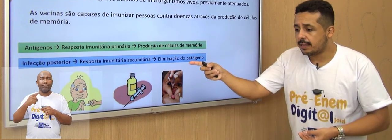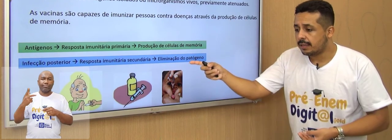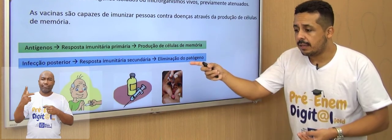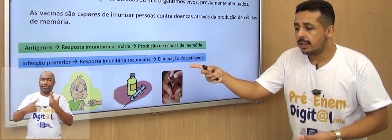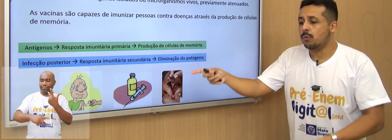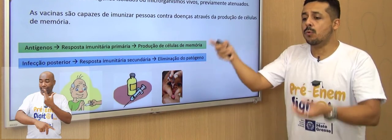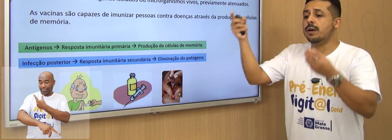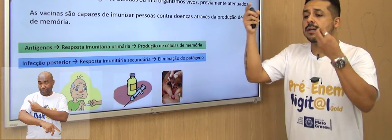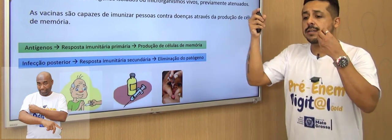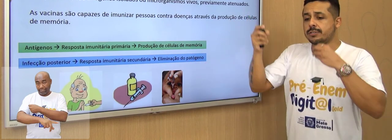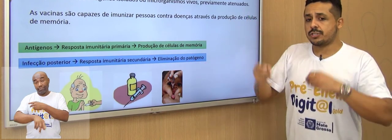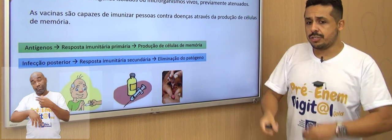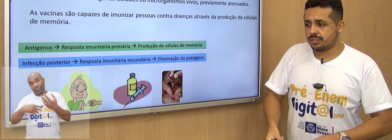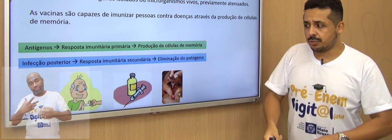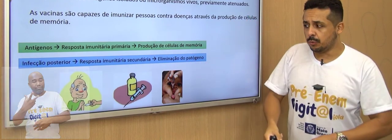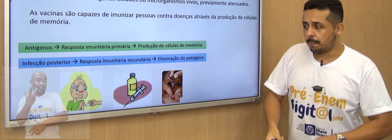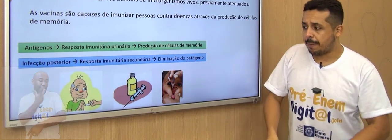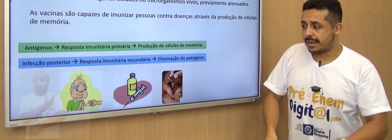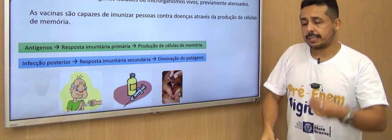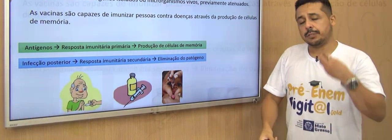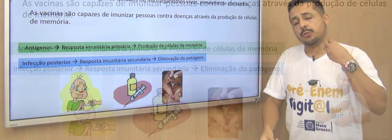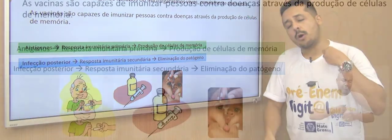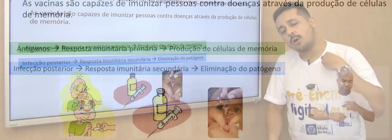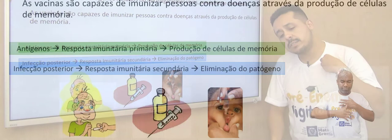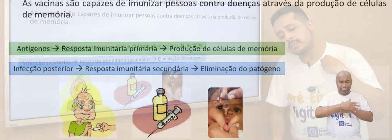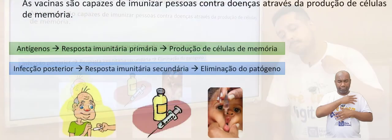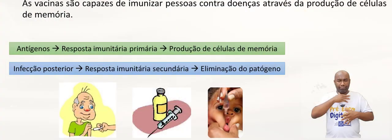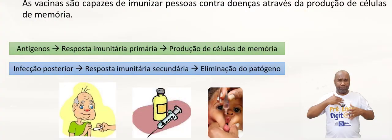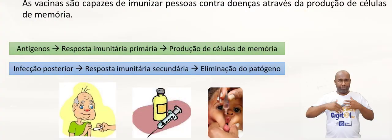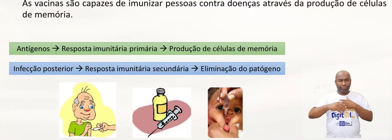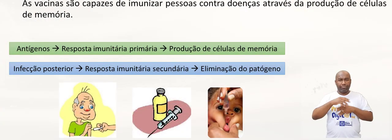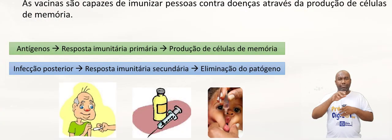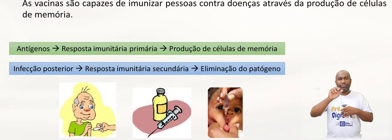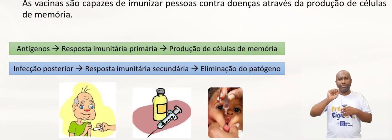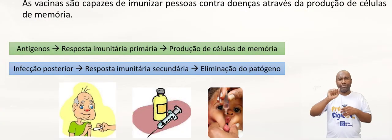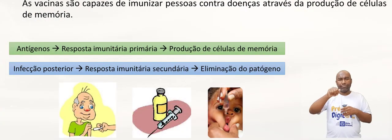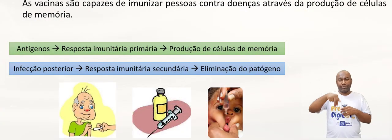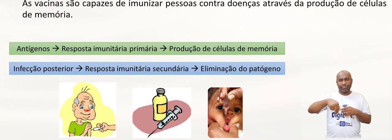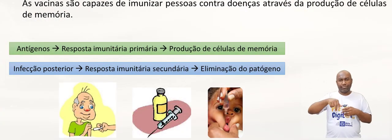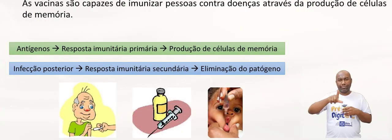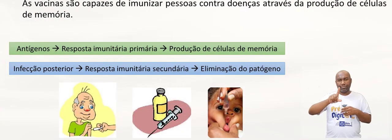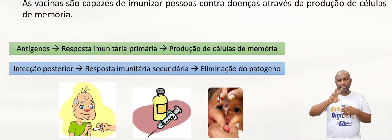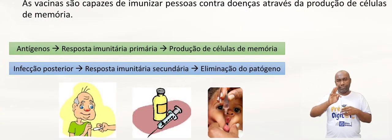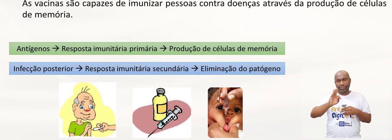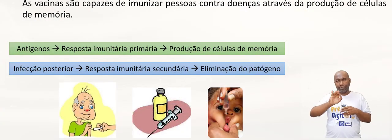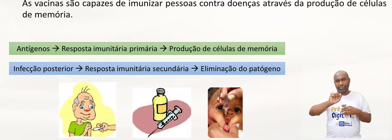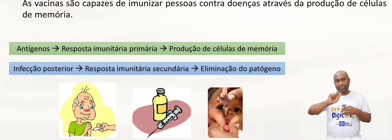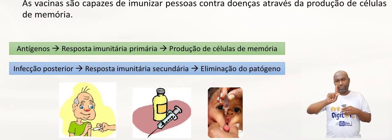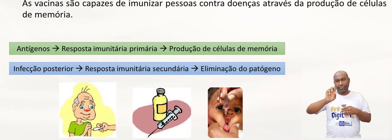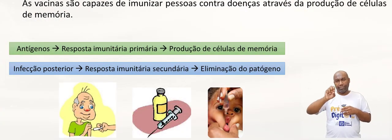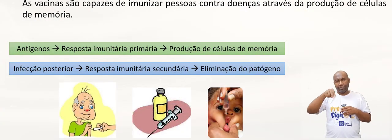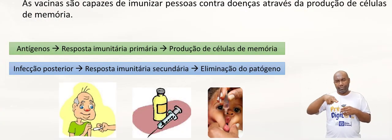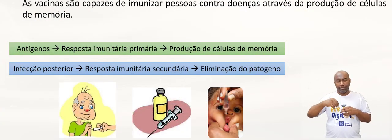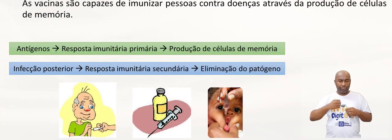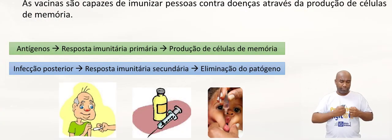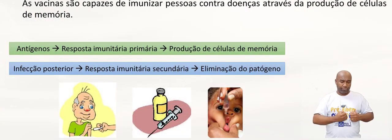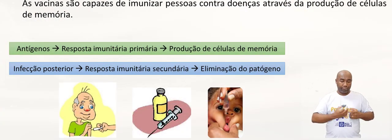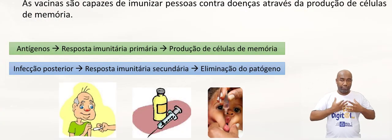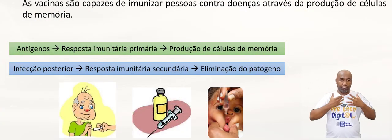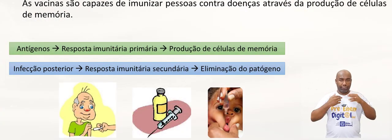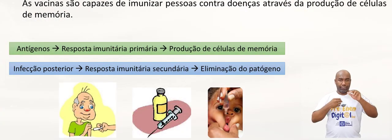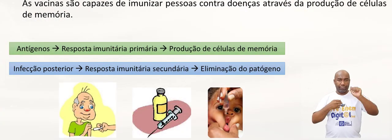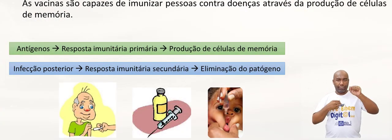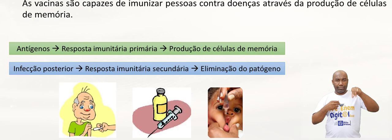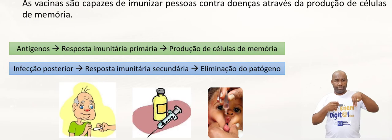Aplica o antígeno para que nós possamos desenvolver os anticorpos.